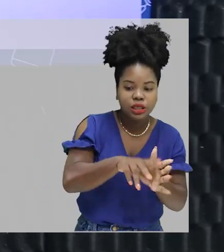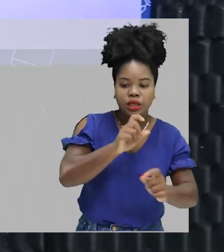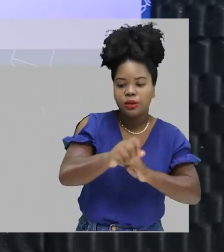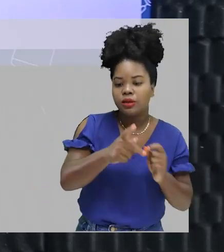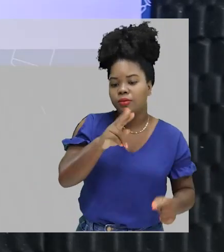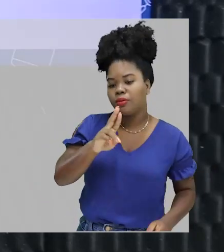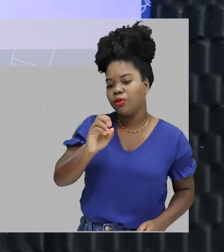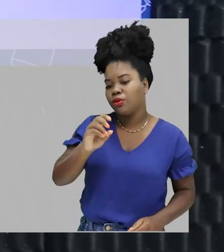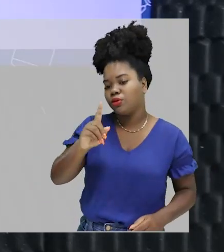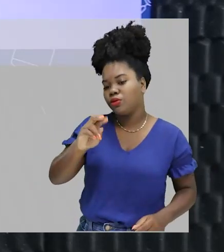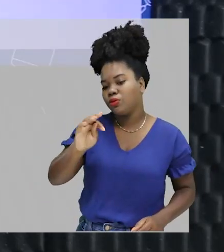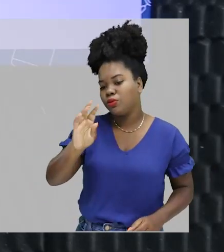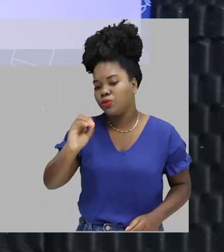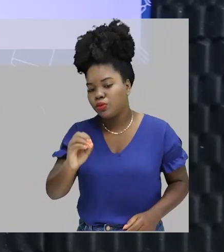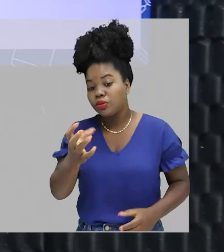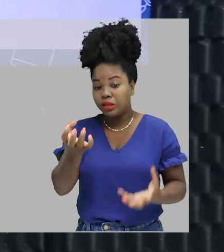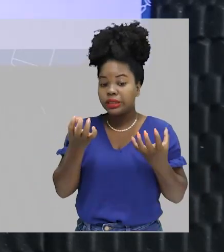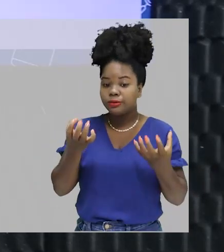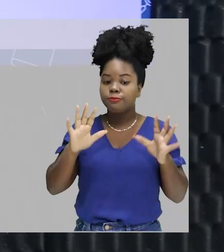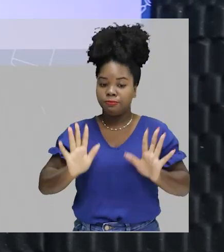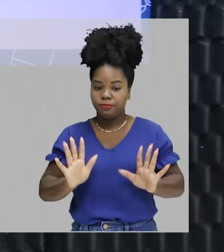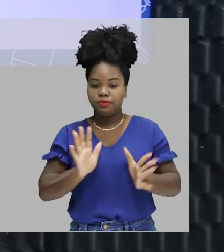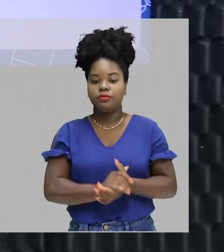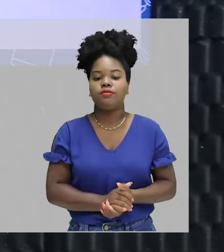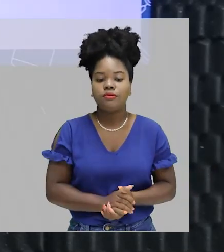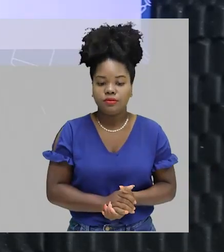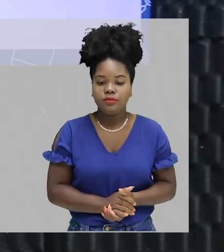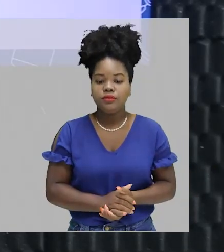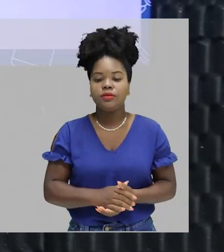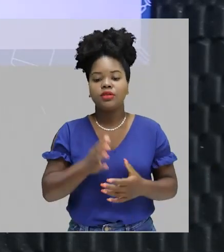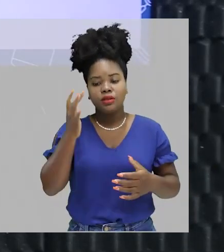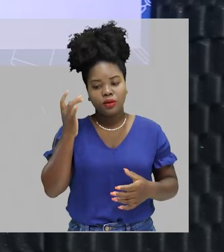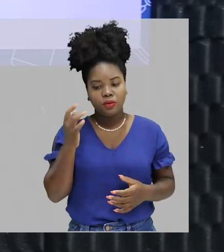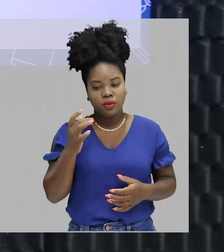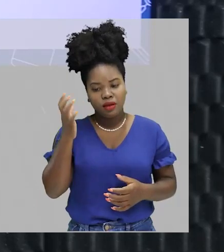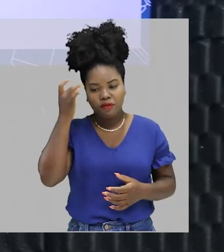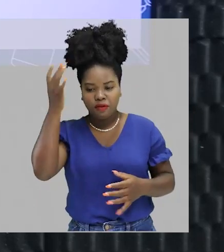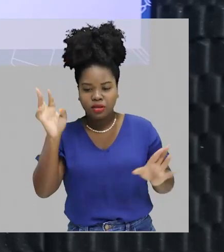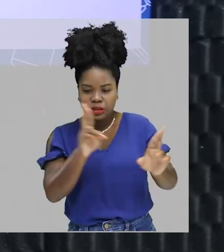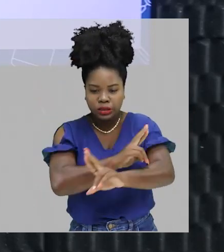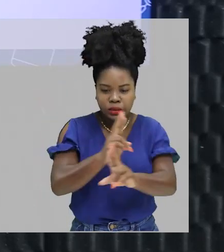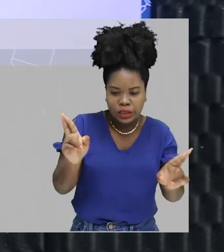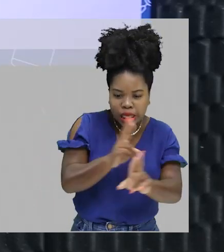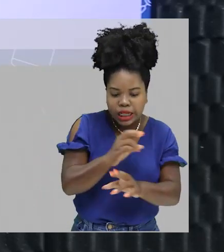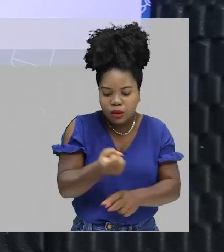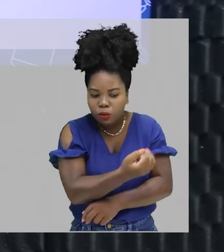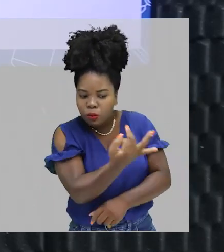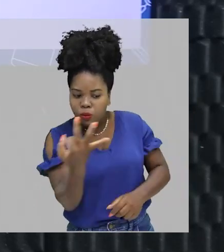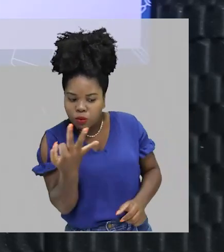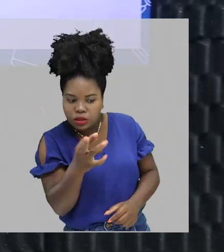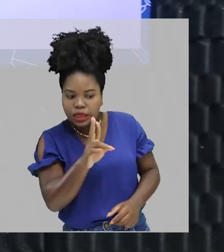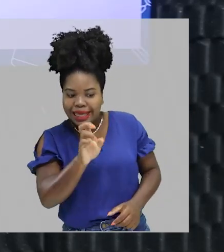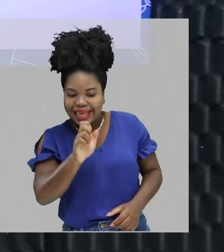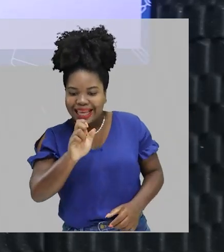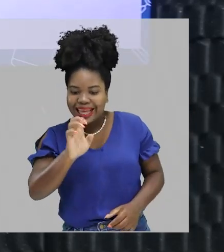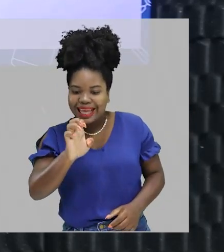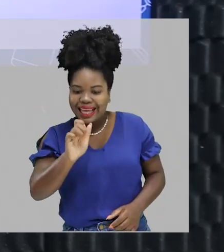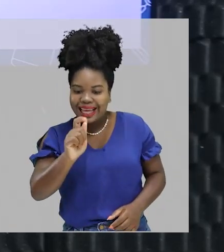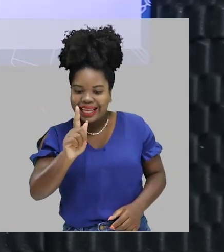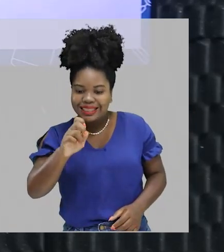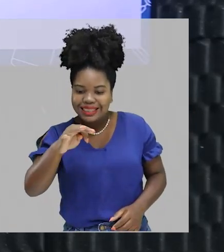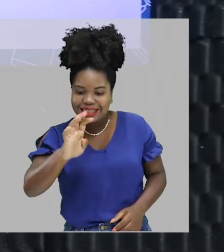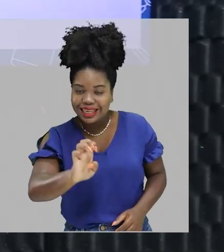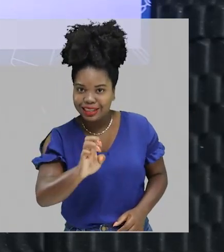produto desejado. Então, é fácil relacionar as quantidades dos reagentes iniciais com